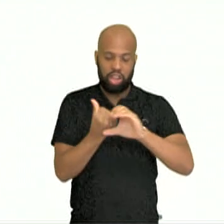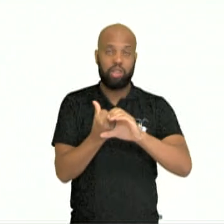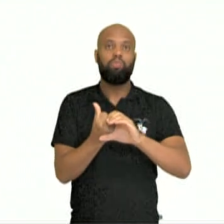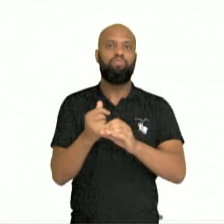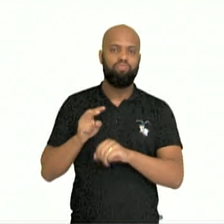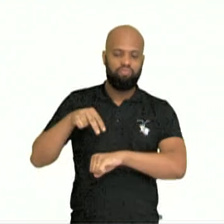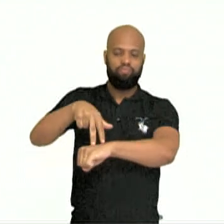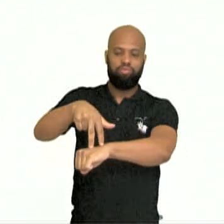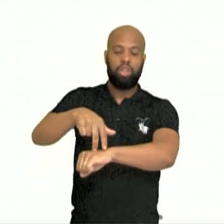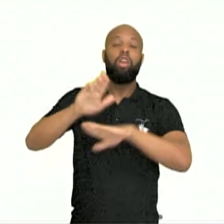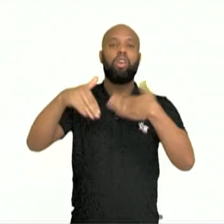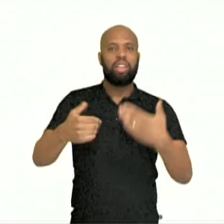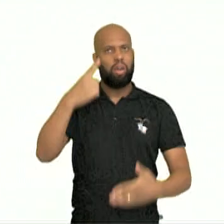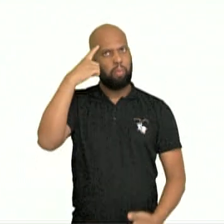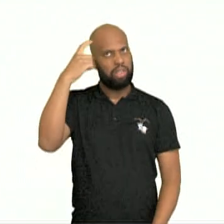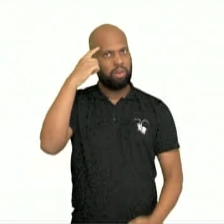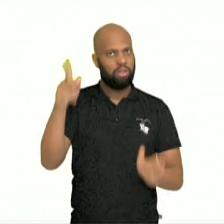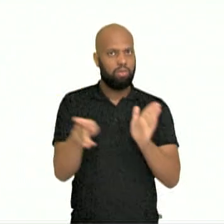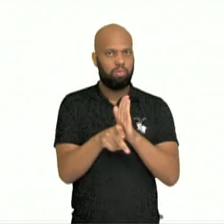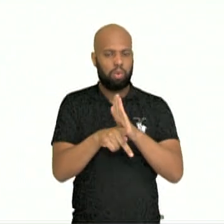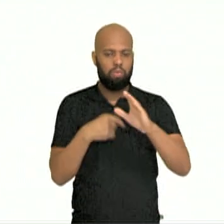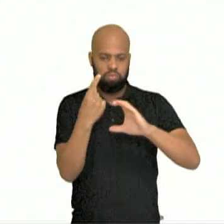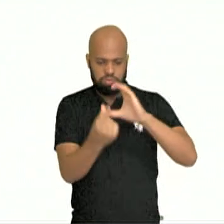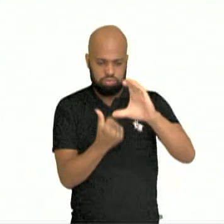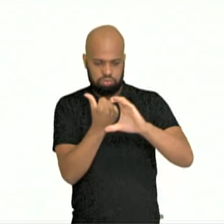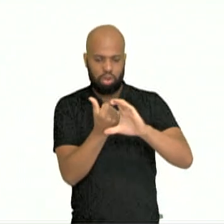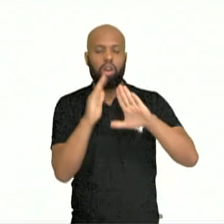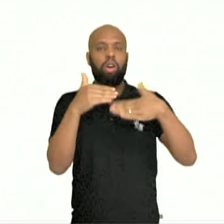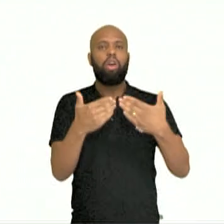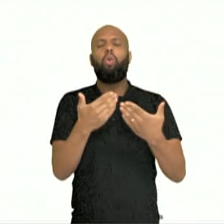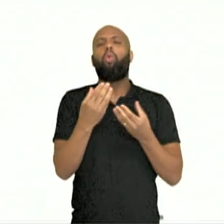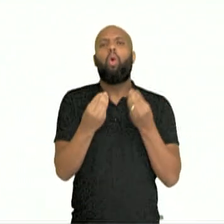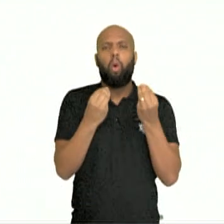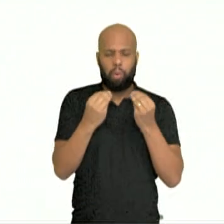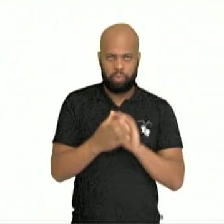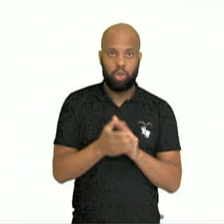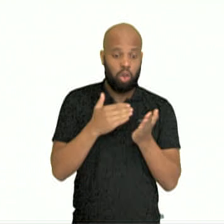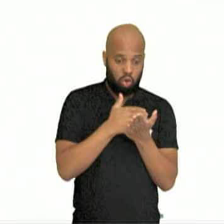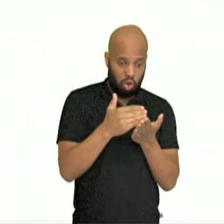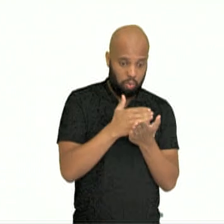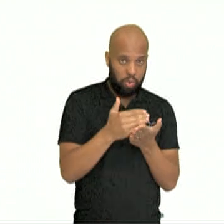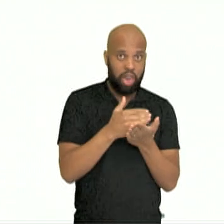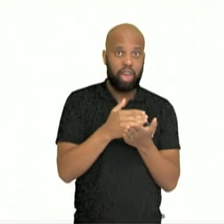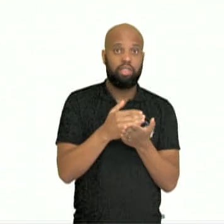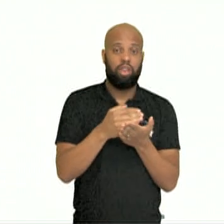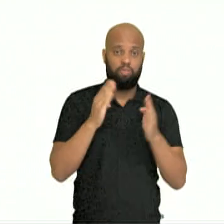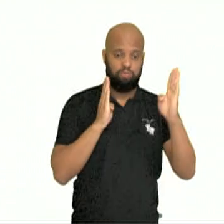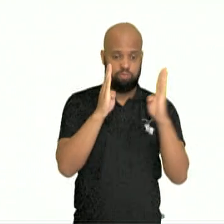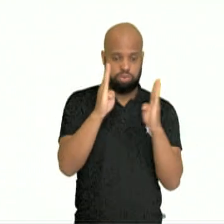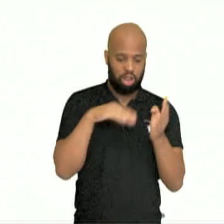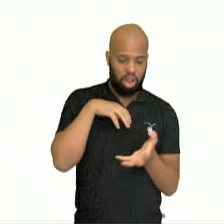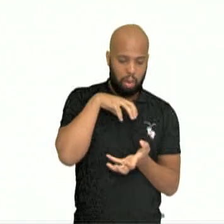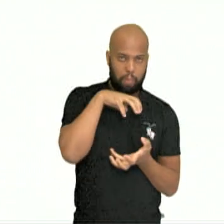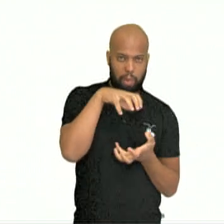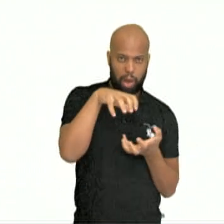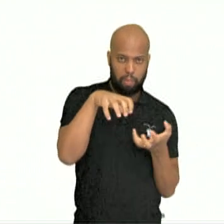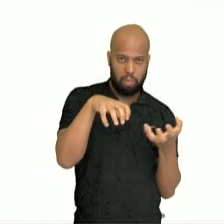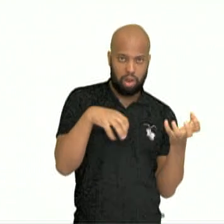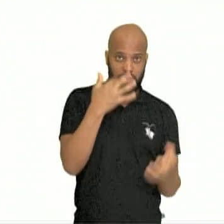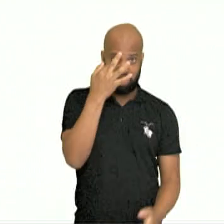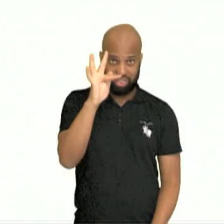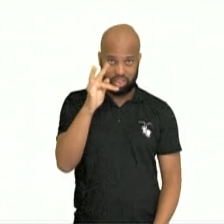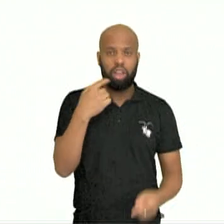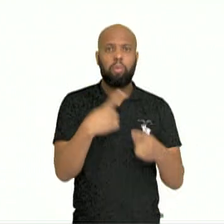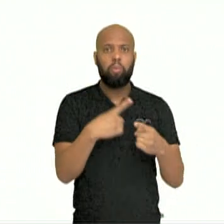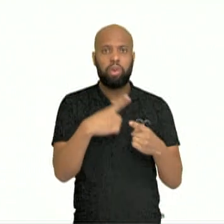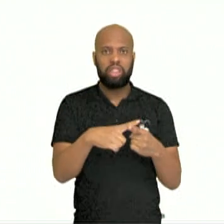que essa ideia de capitalismo, a consolidação do capitalismo, ela começa justamente na Revolução Francesa, né, com a ascensão da